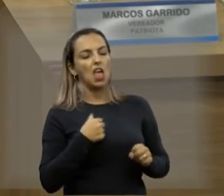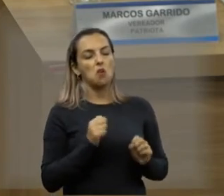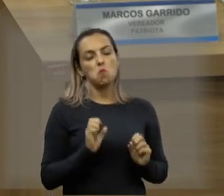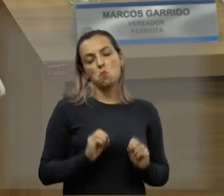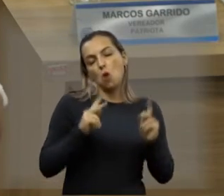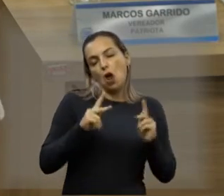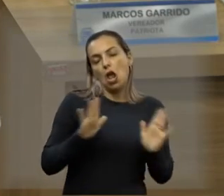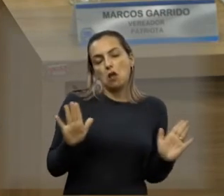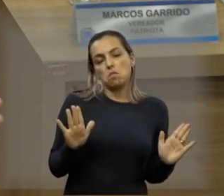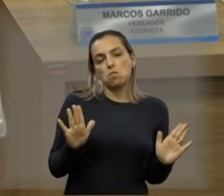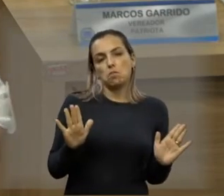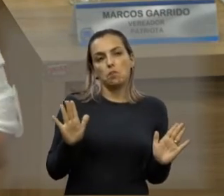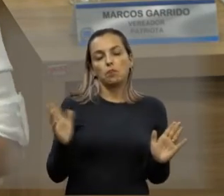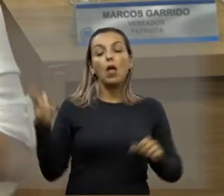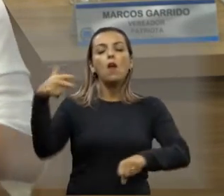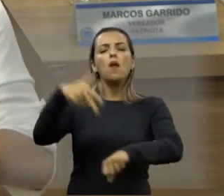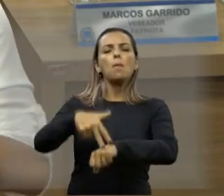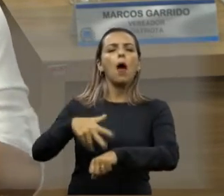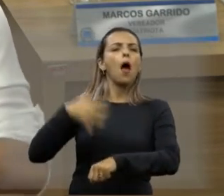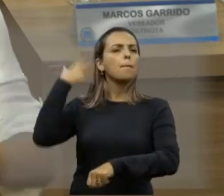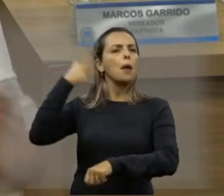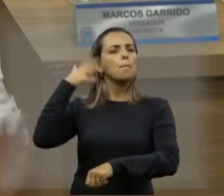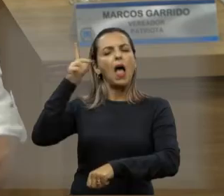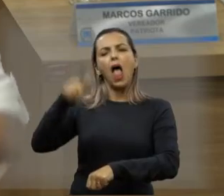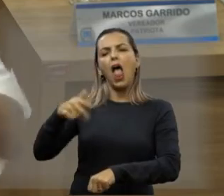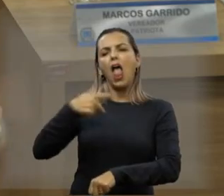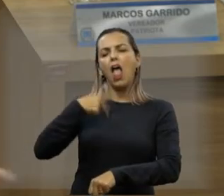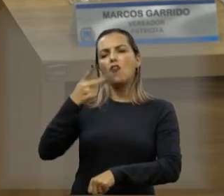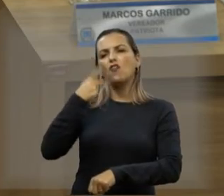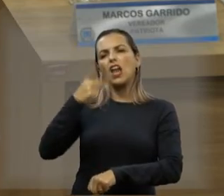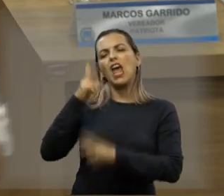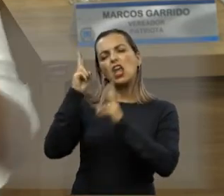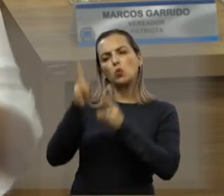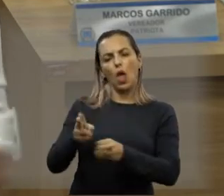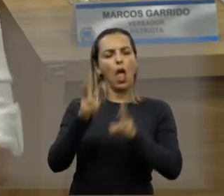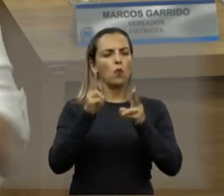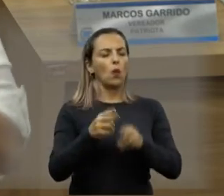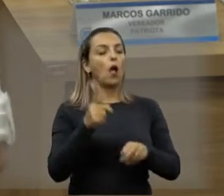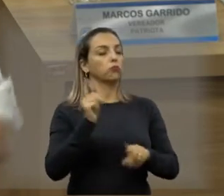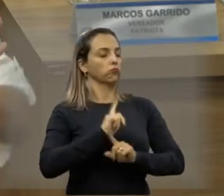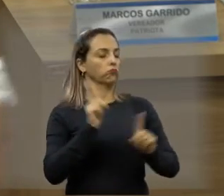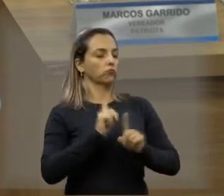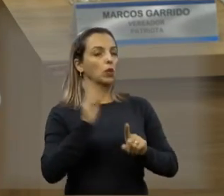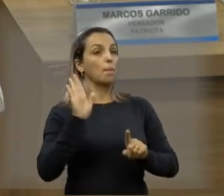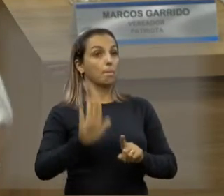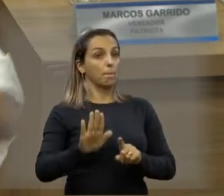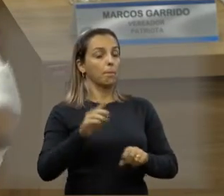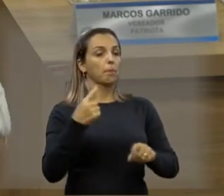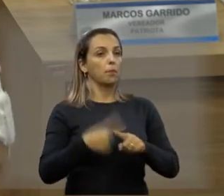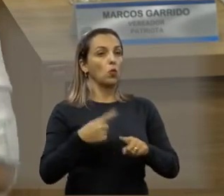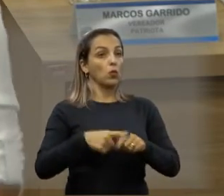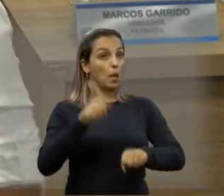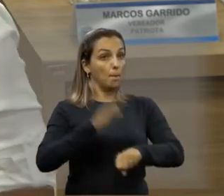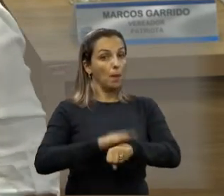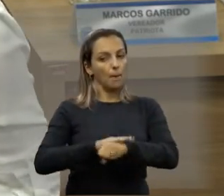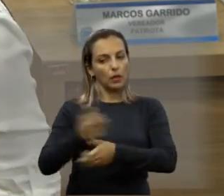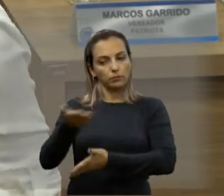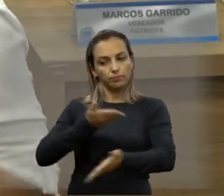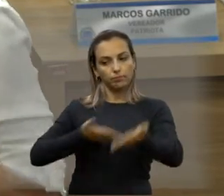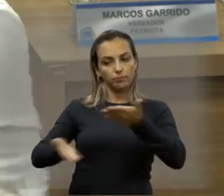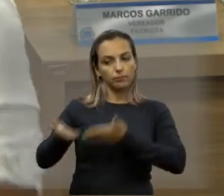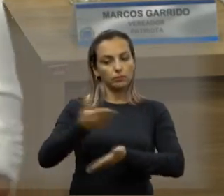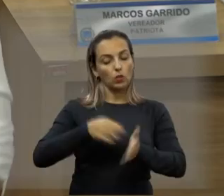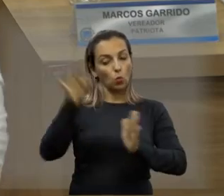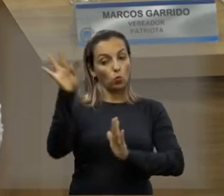então não adianta subir ali falar não Era exatamente isso que eu queria dizer que não era porque na hora que eu fui tentar construir esse mesmo texto da